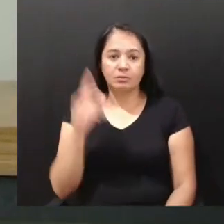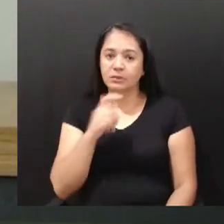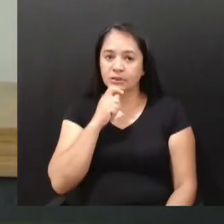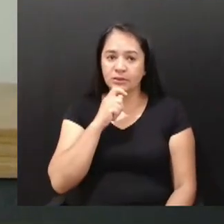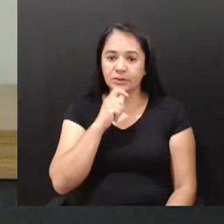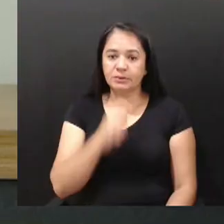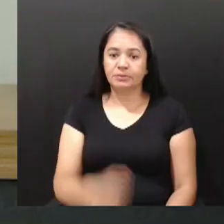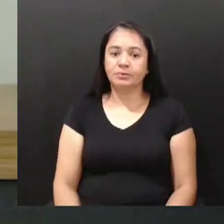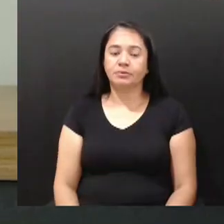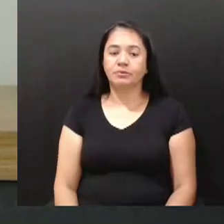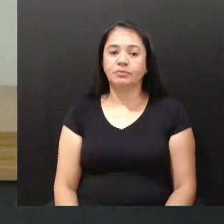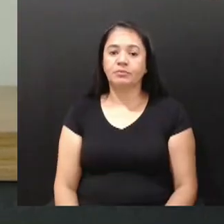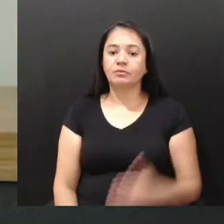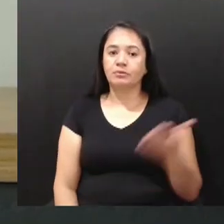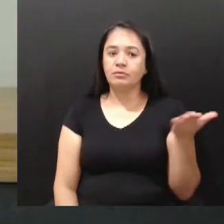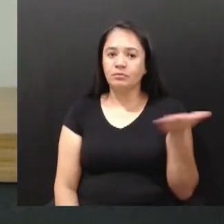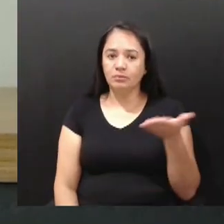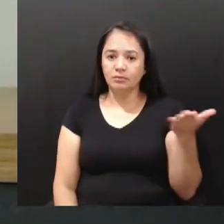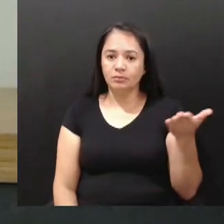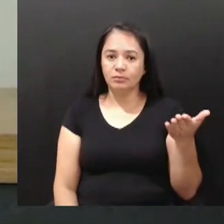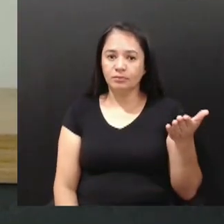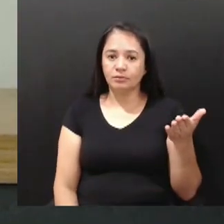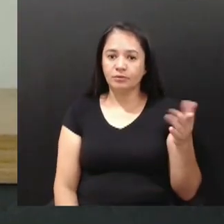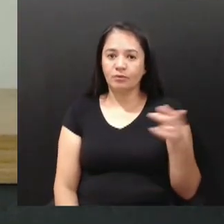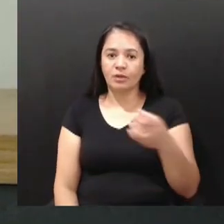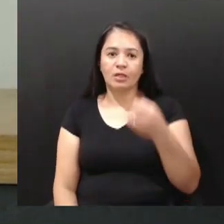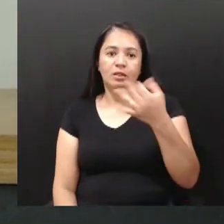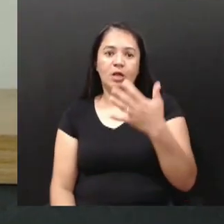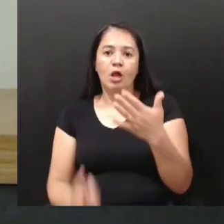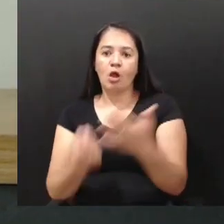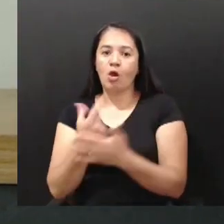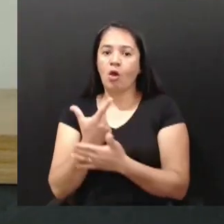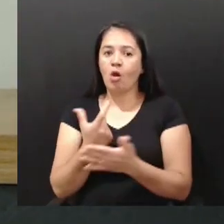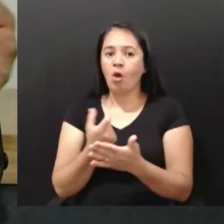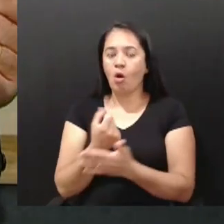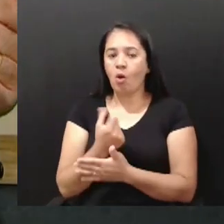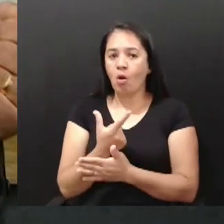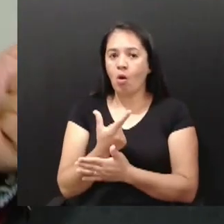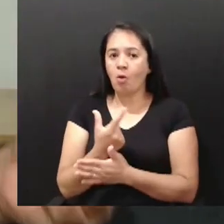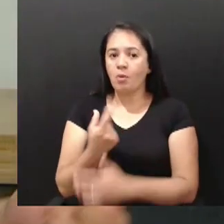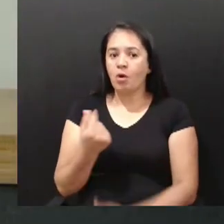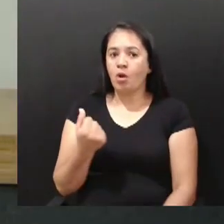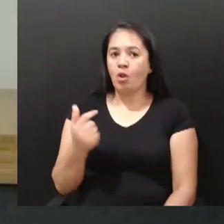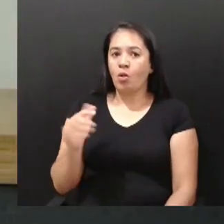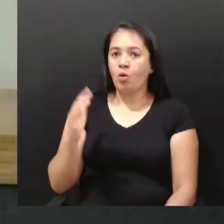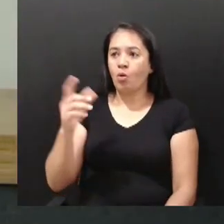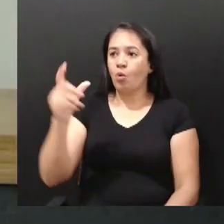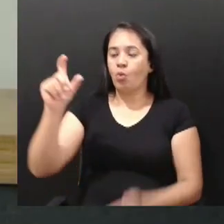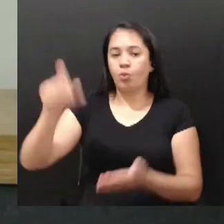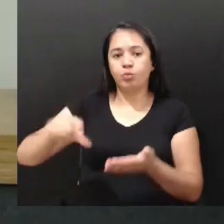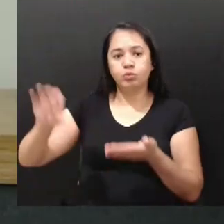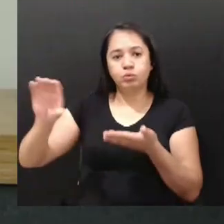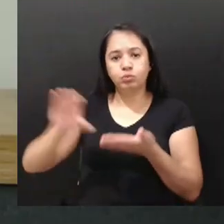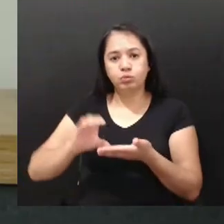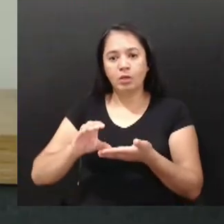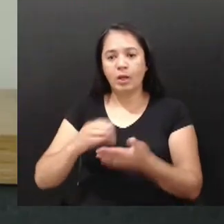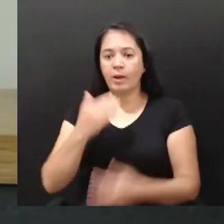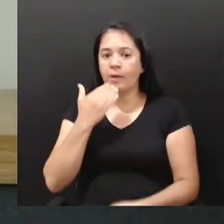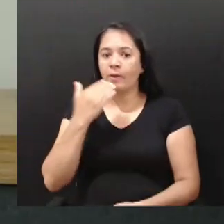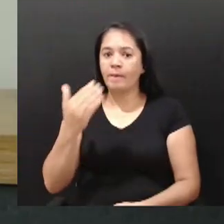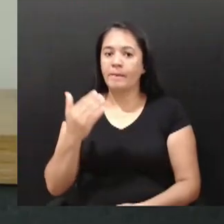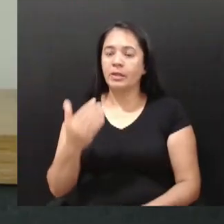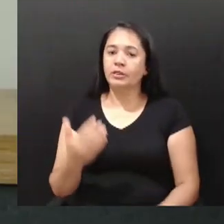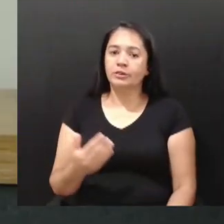hoje, quando você faz compras de alto valor com cartão de crédito, geralmente o cartão de crédito vai te pedir um token, geralmente ele